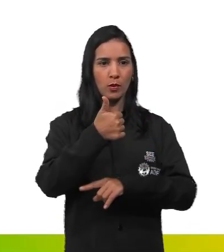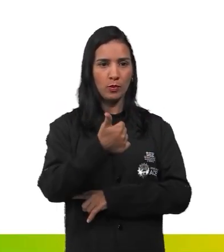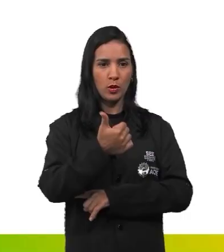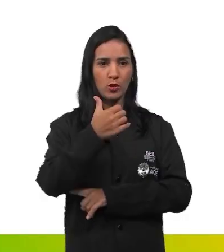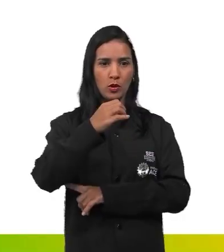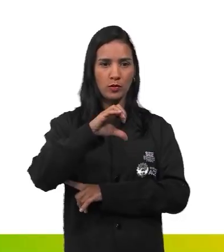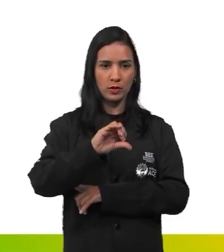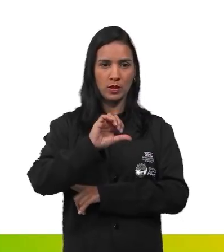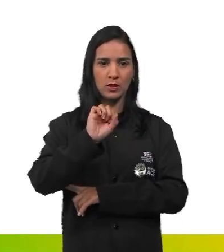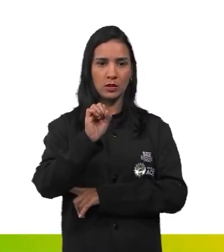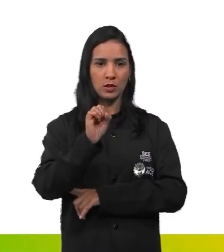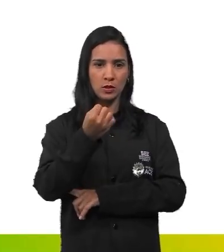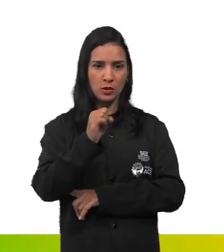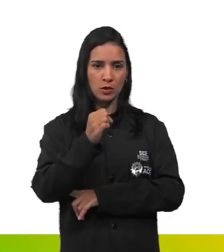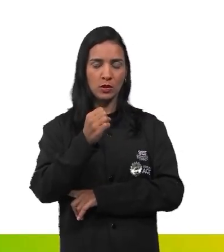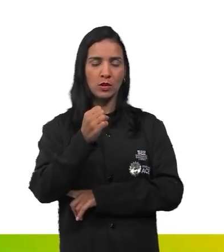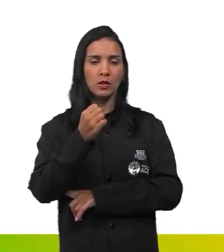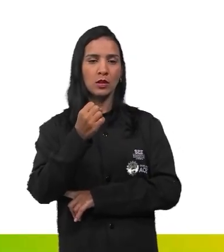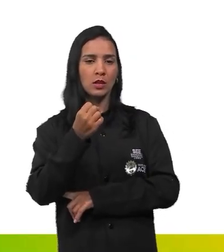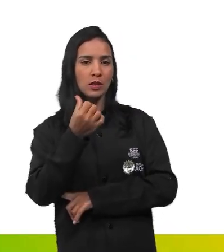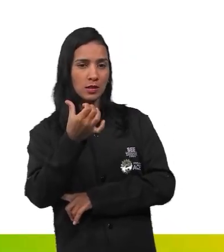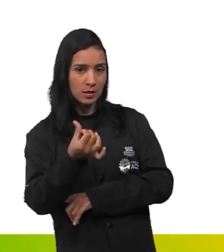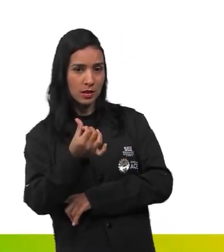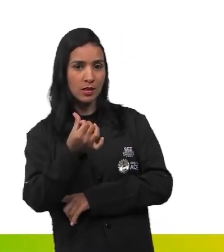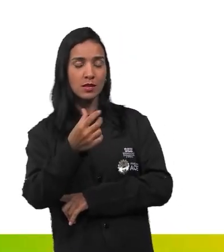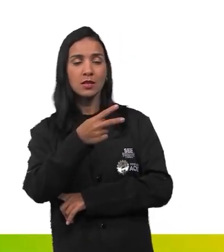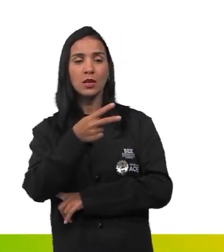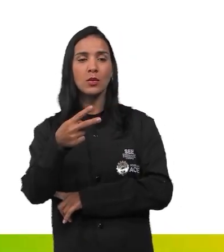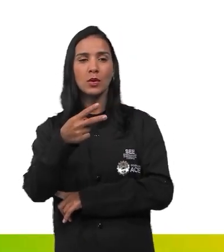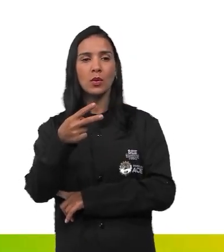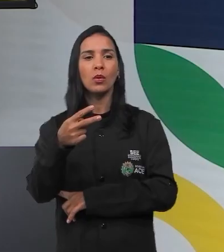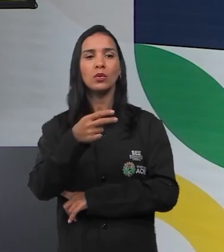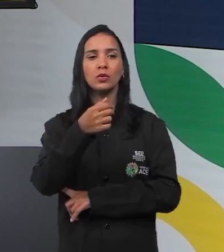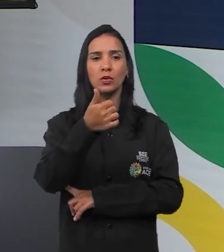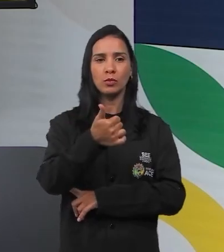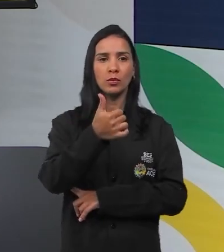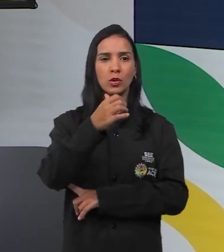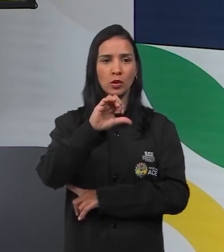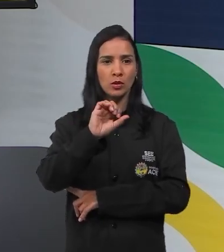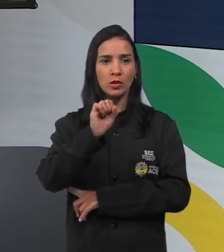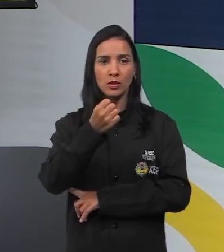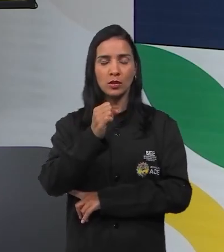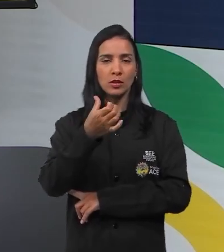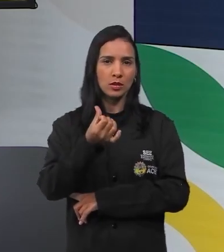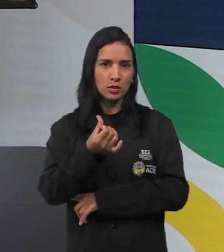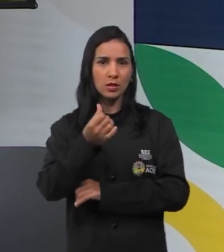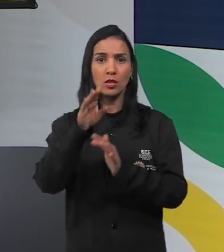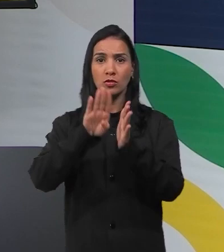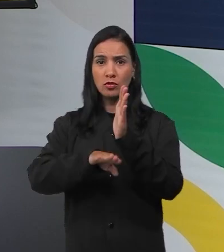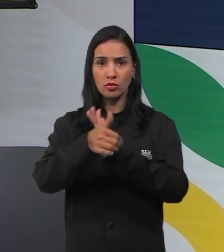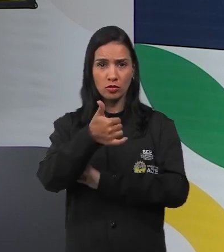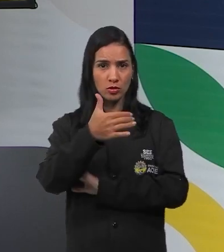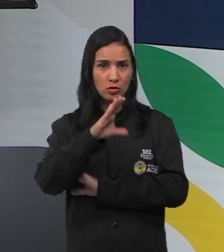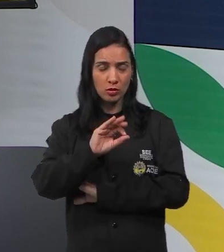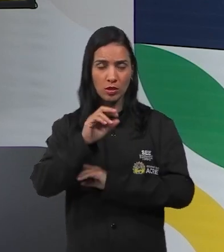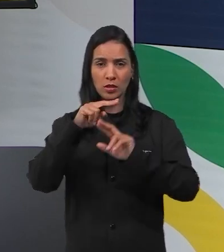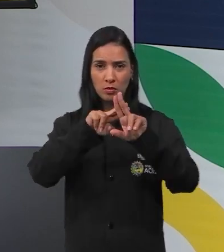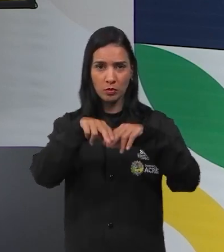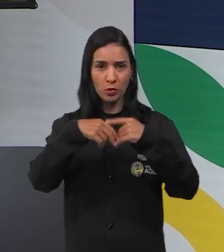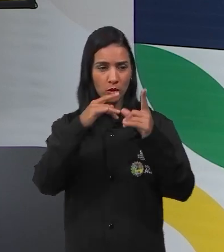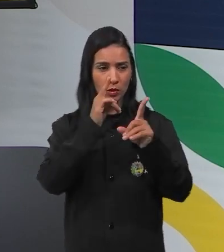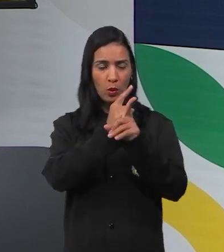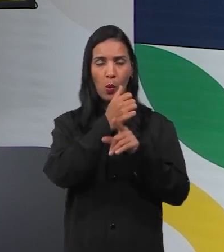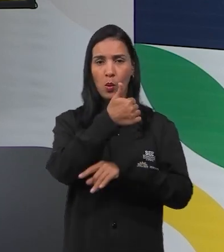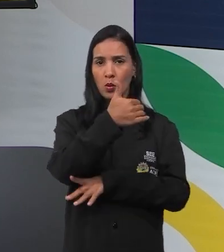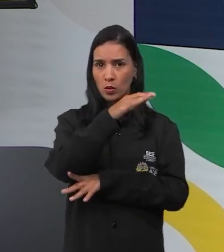1976 e você pega 1986 e retira isso, dá 10. Então, lá no ano 10, foi a primeira aparição desse